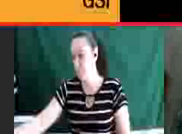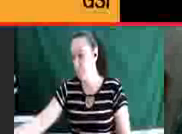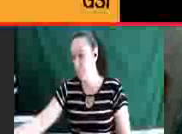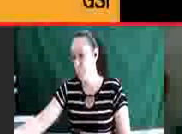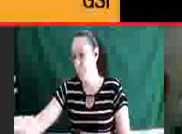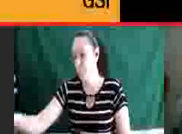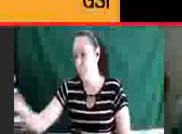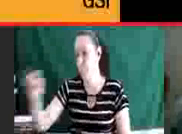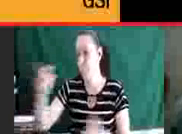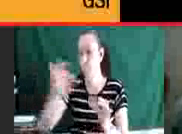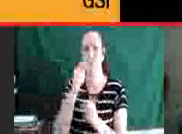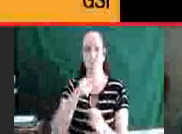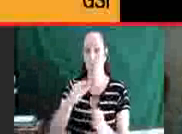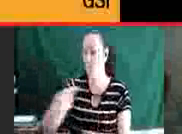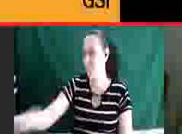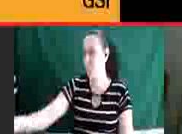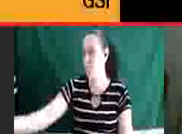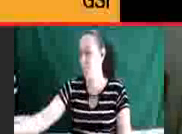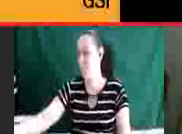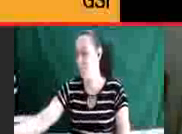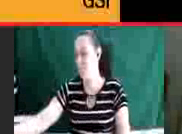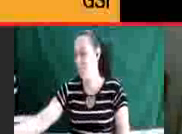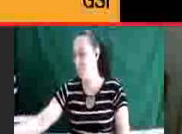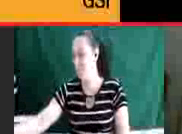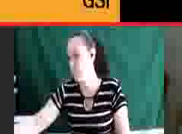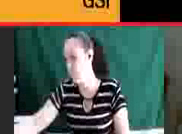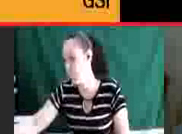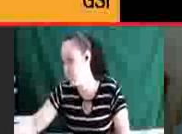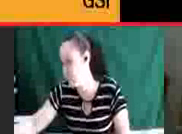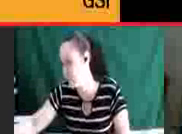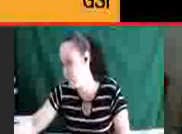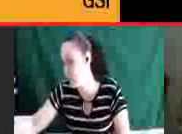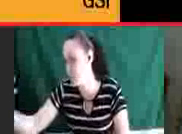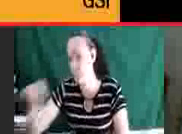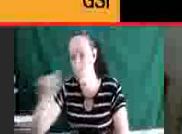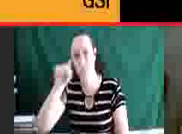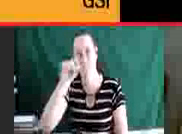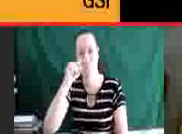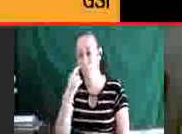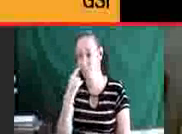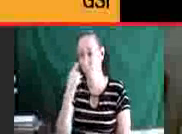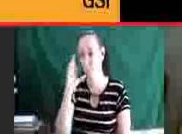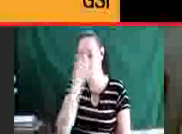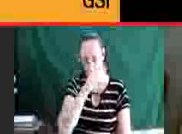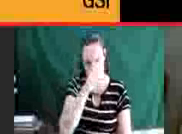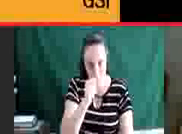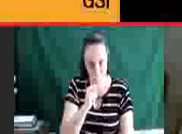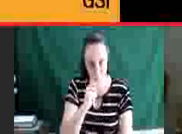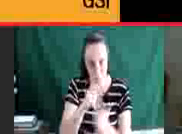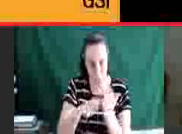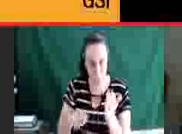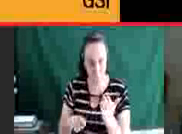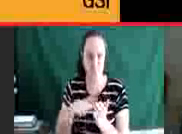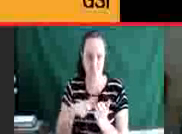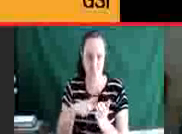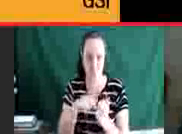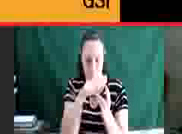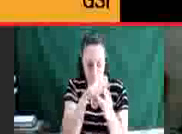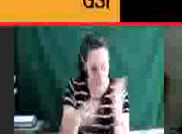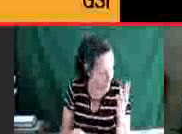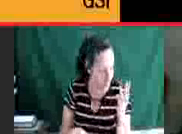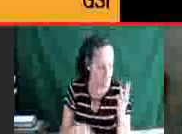Sim. Área de incluir som do computador, área de trabalho. Vê se está saindo o som. Você talvez saiba o número do seu